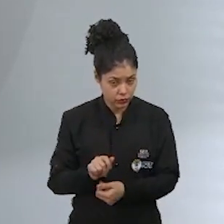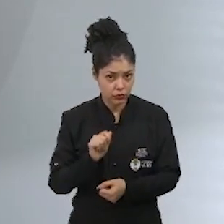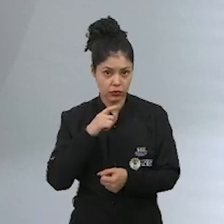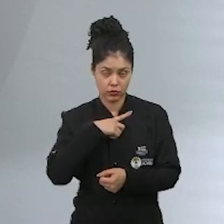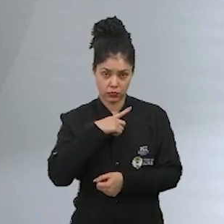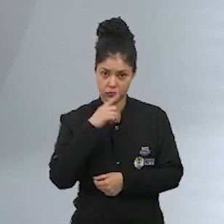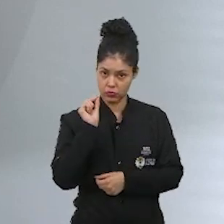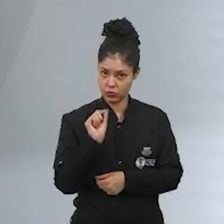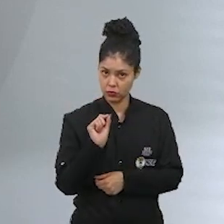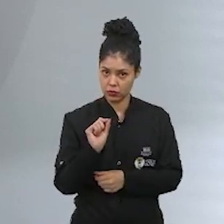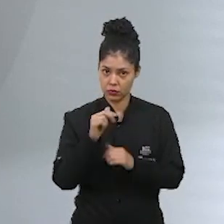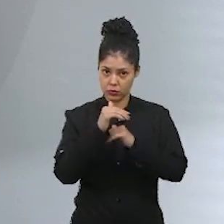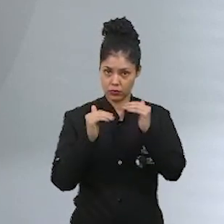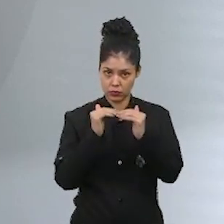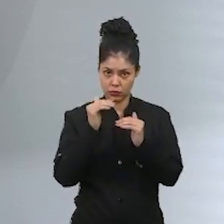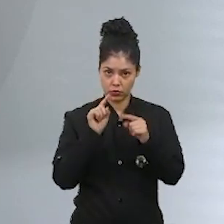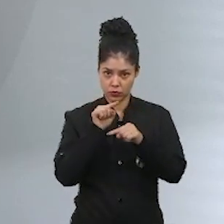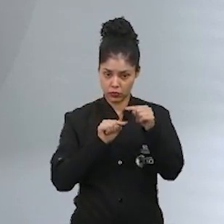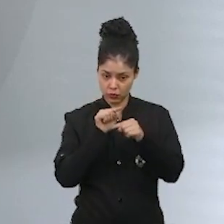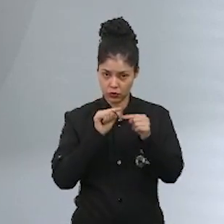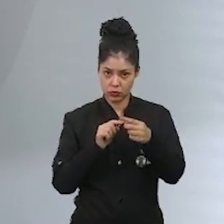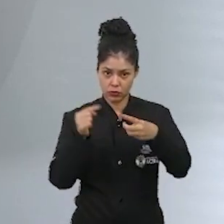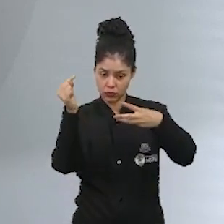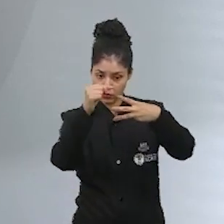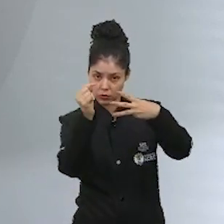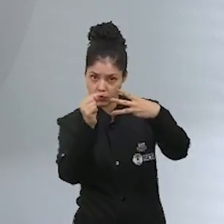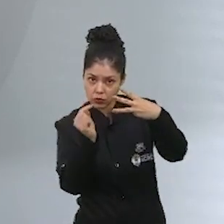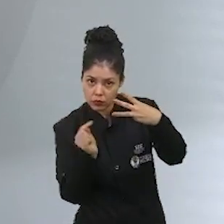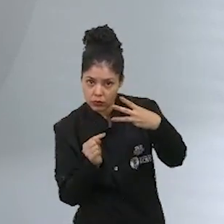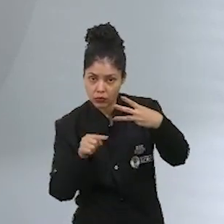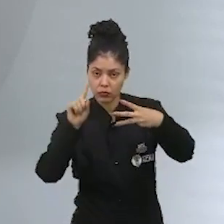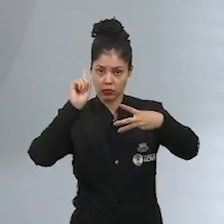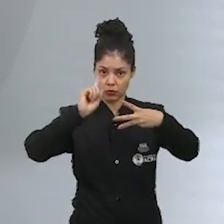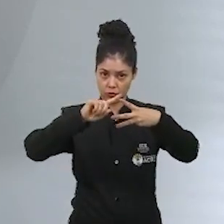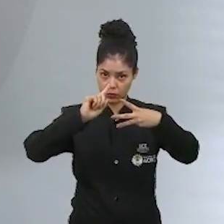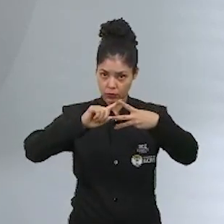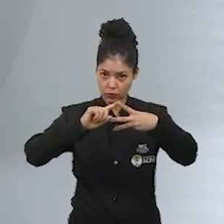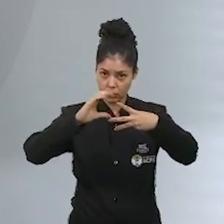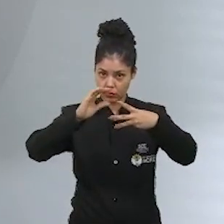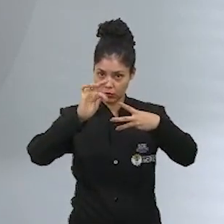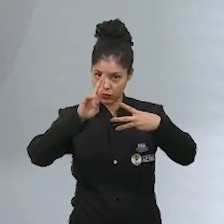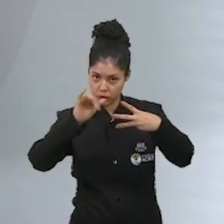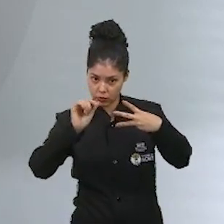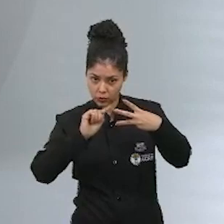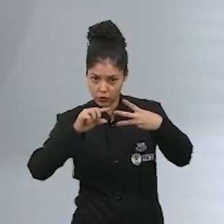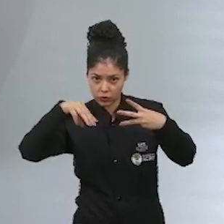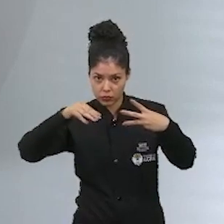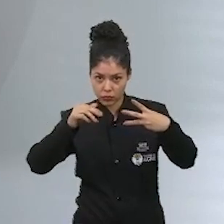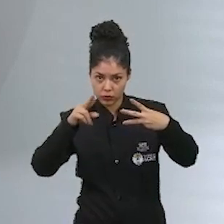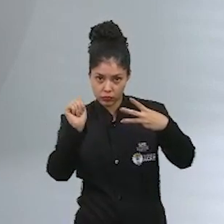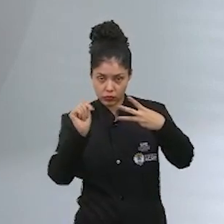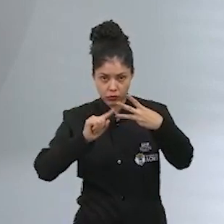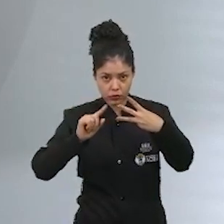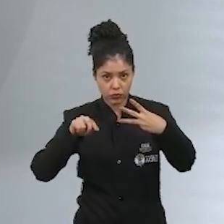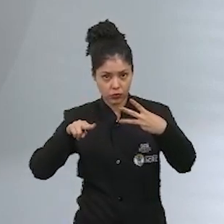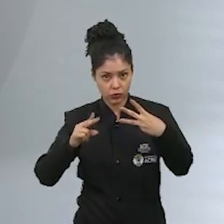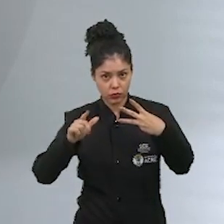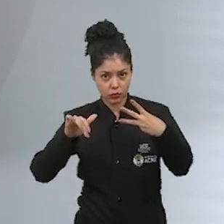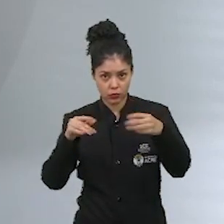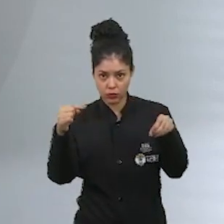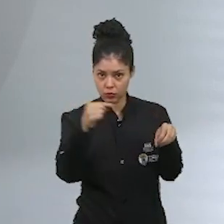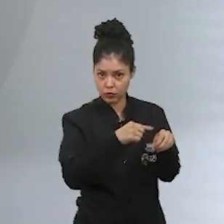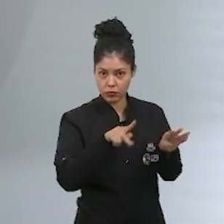ela é dividida no seu interior por 3 camadas. A crosta, o manto e o